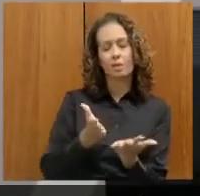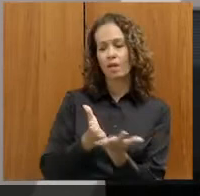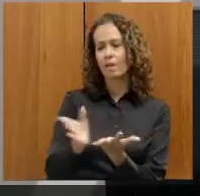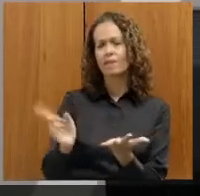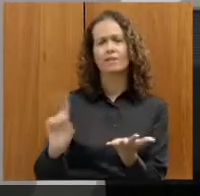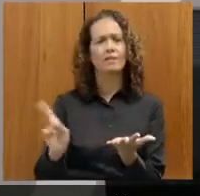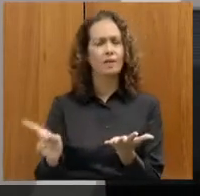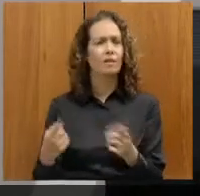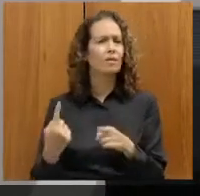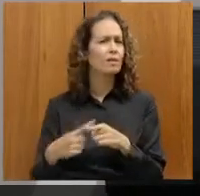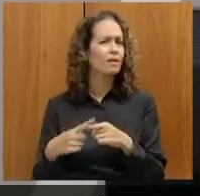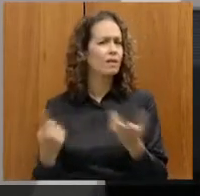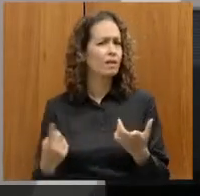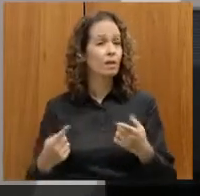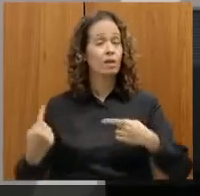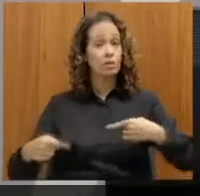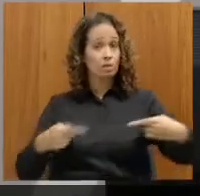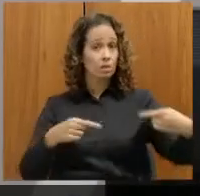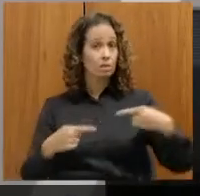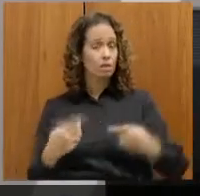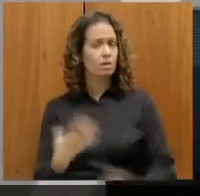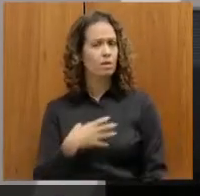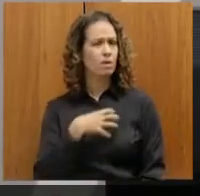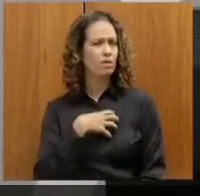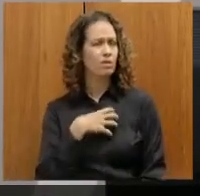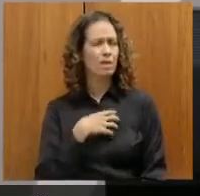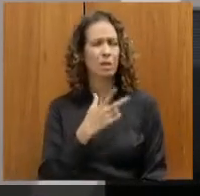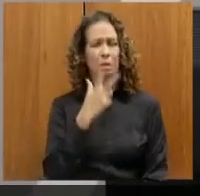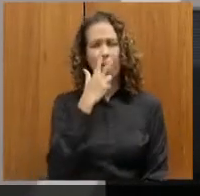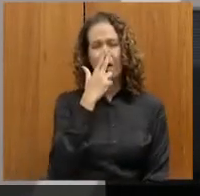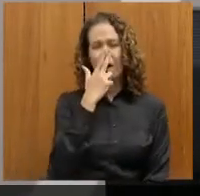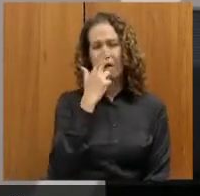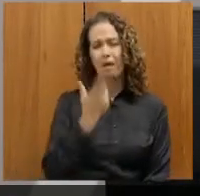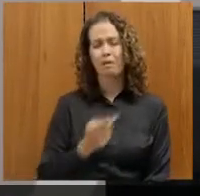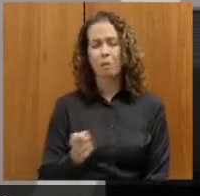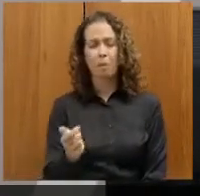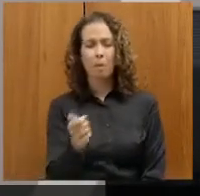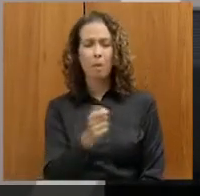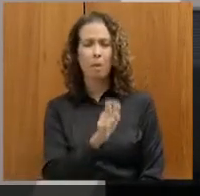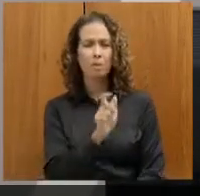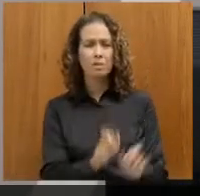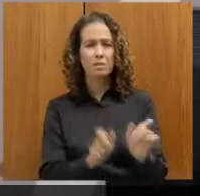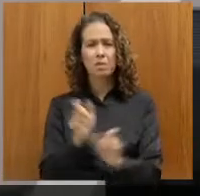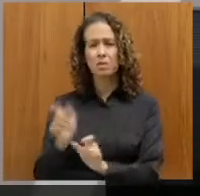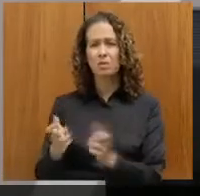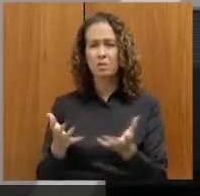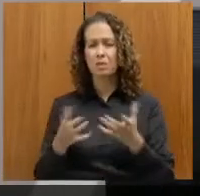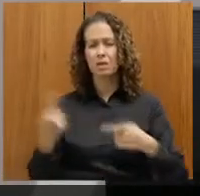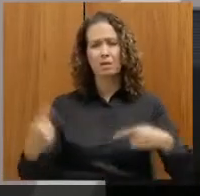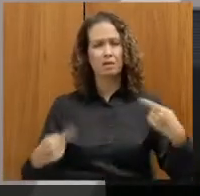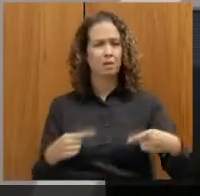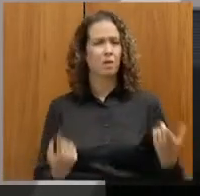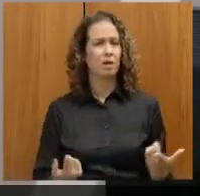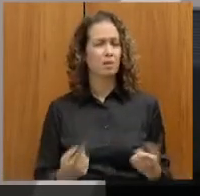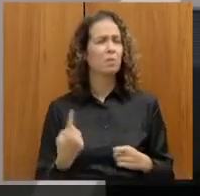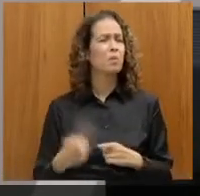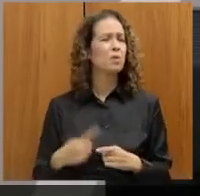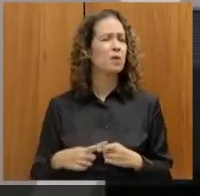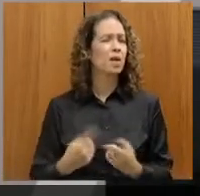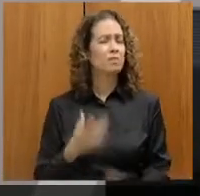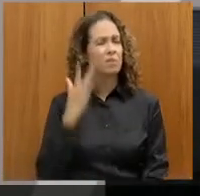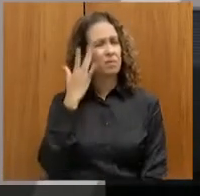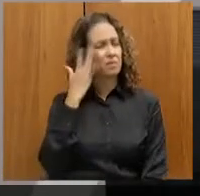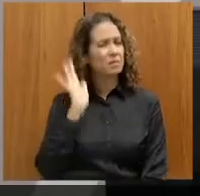uma discussão Eu sinto que parece que poucas pouca gente quer fazer esse debate não sei porquê